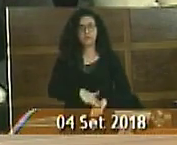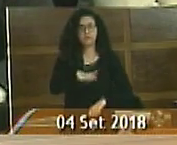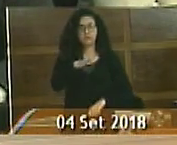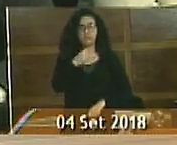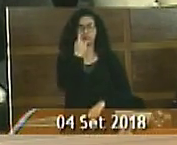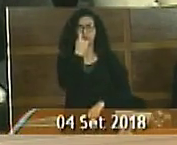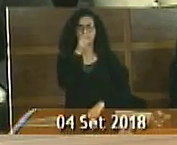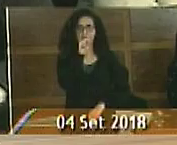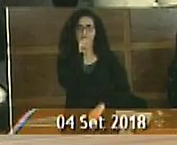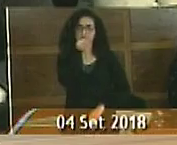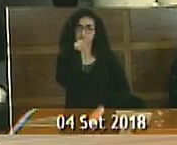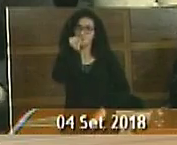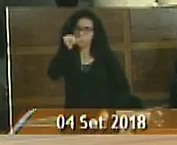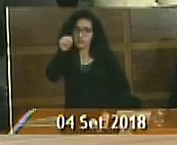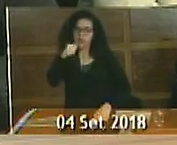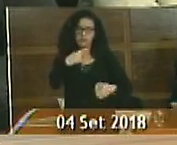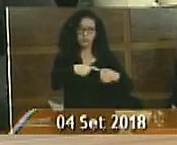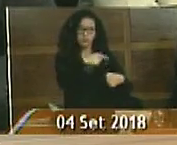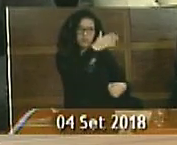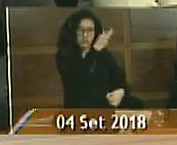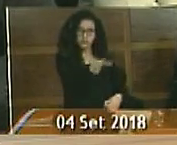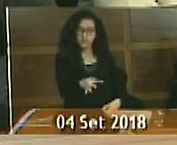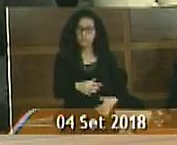de saúde da família, o ESP, no bairro Frade.